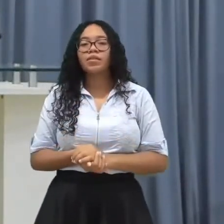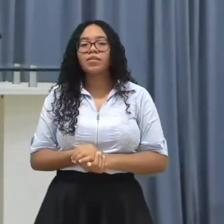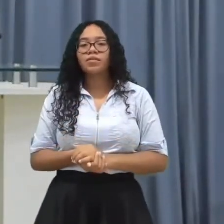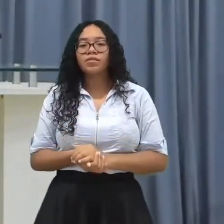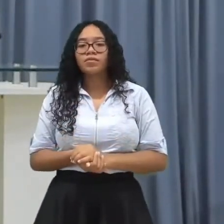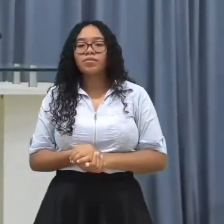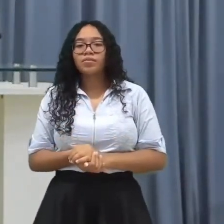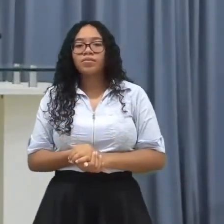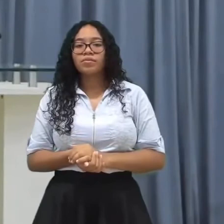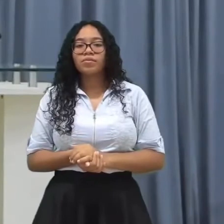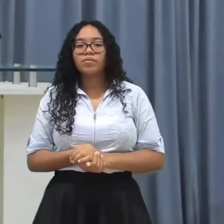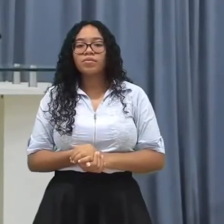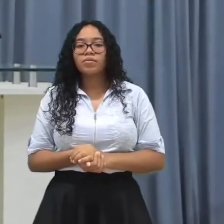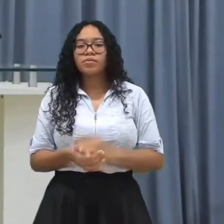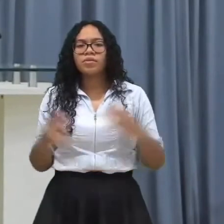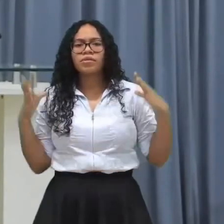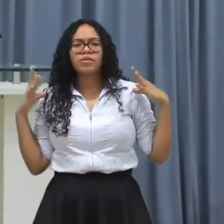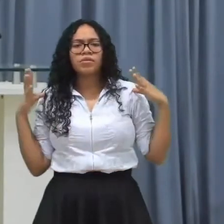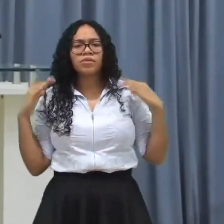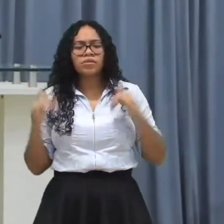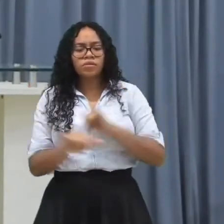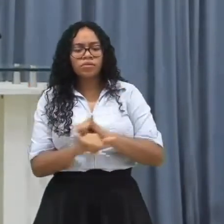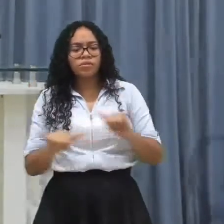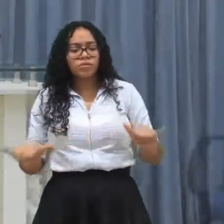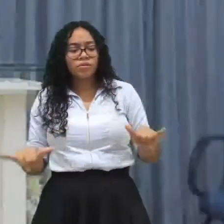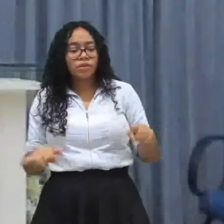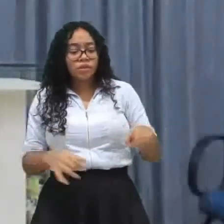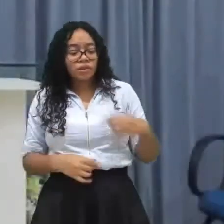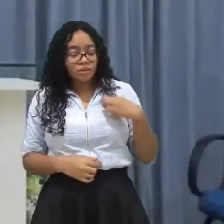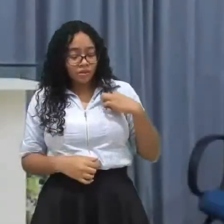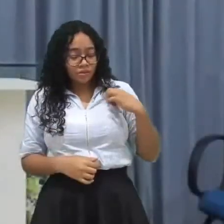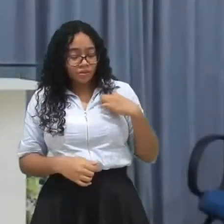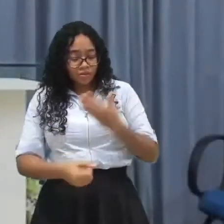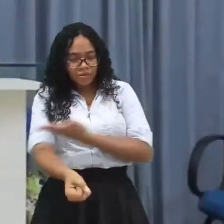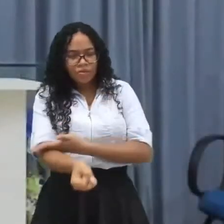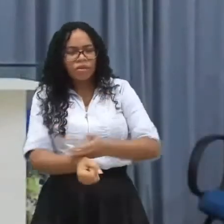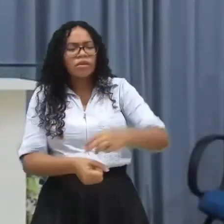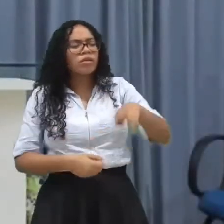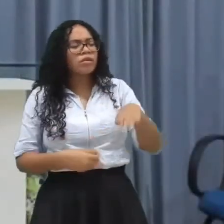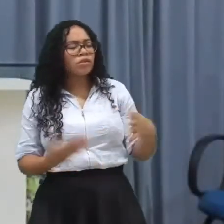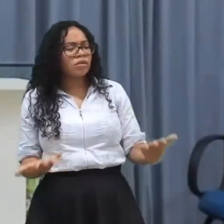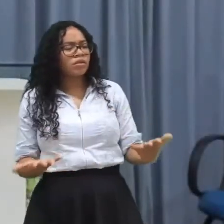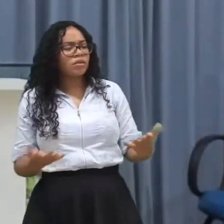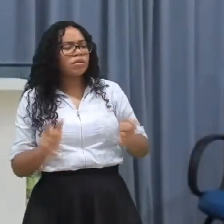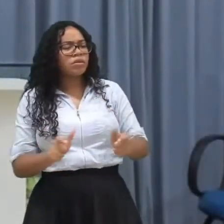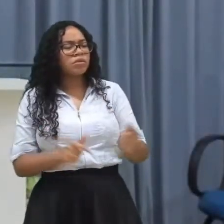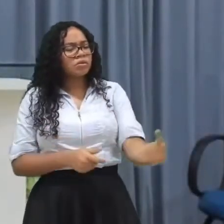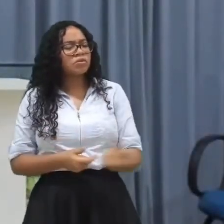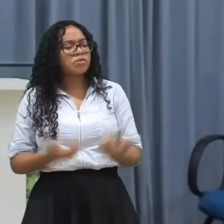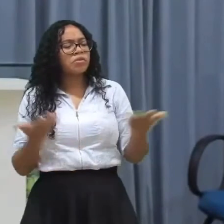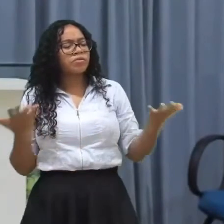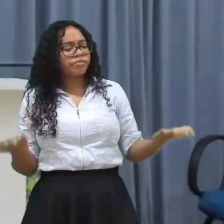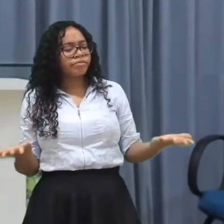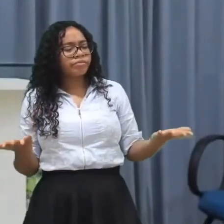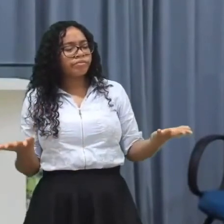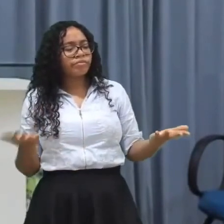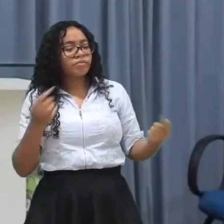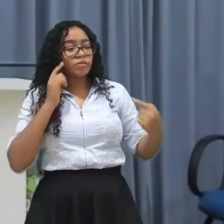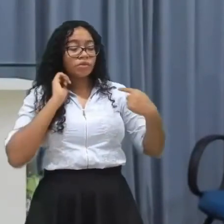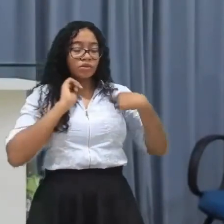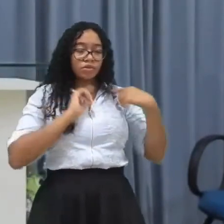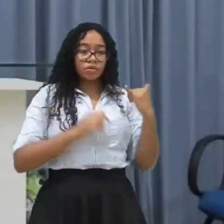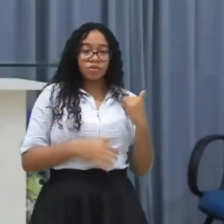dizendo: estes que estão vestidos de vestes brancas, quem são e de onde vieram? E eu